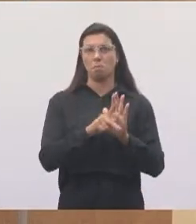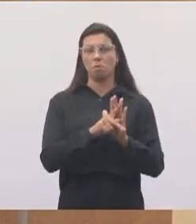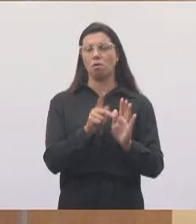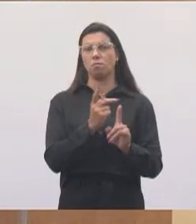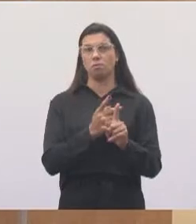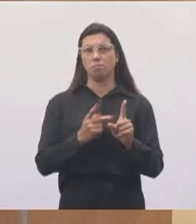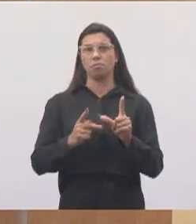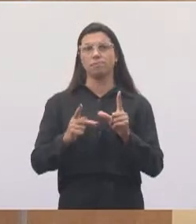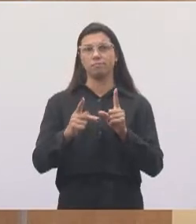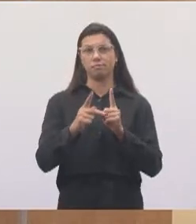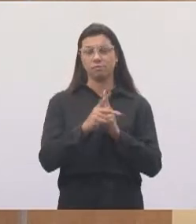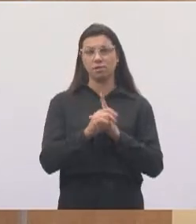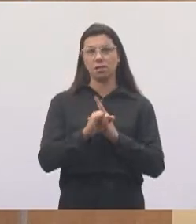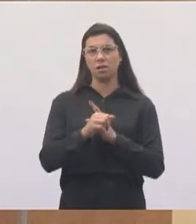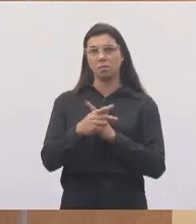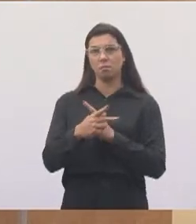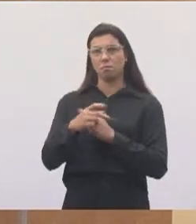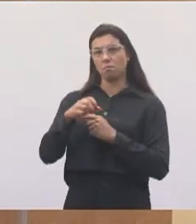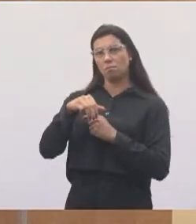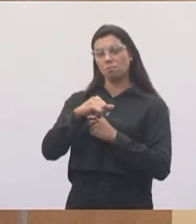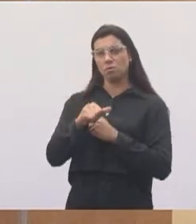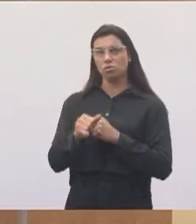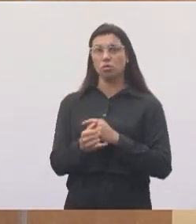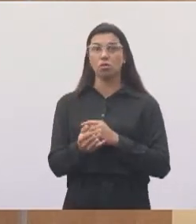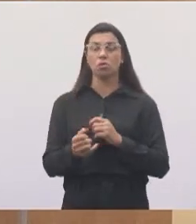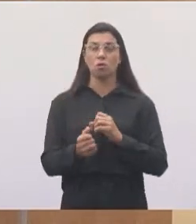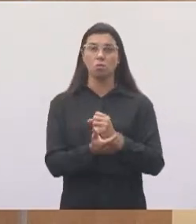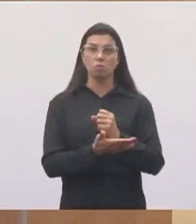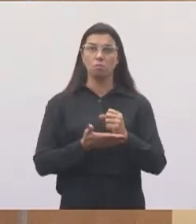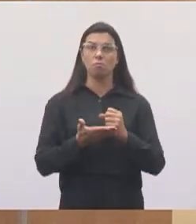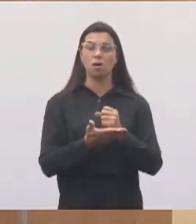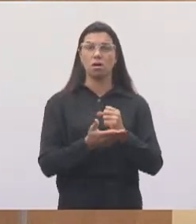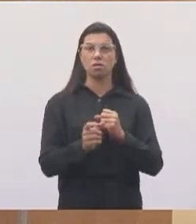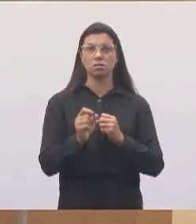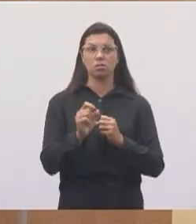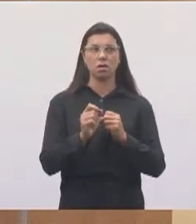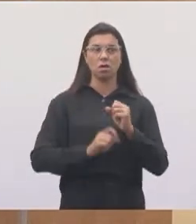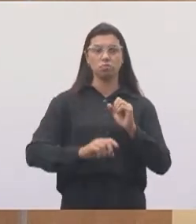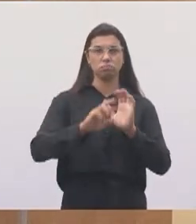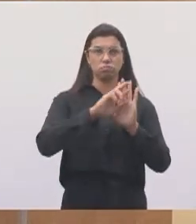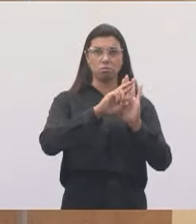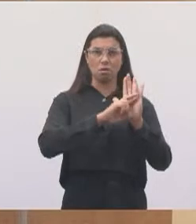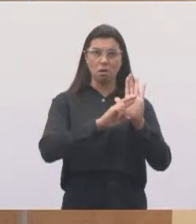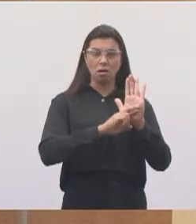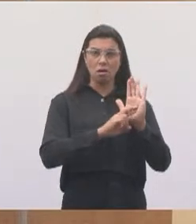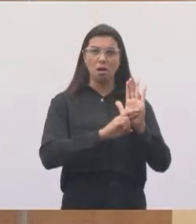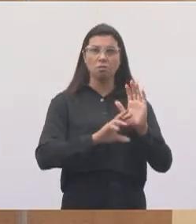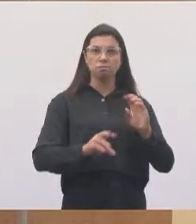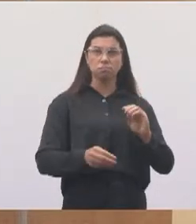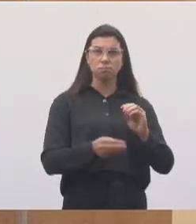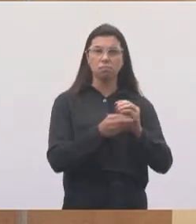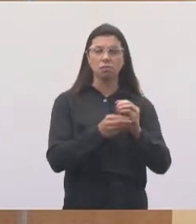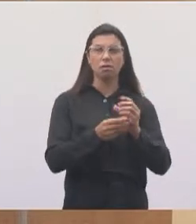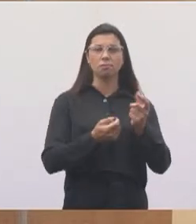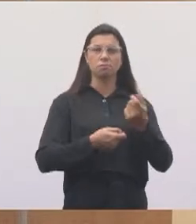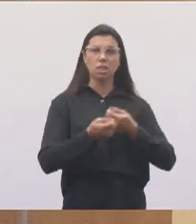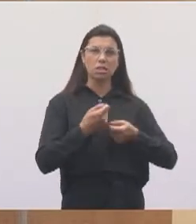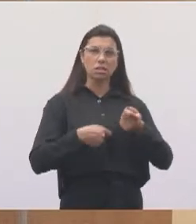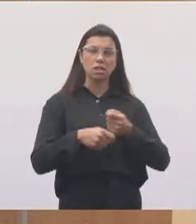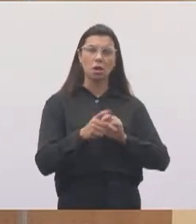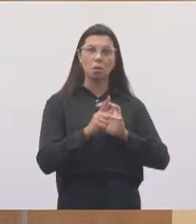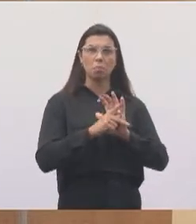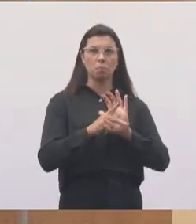previdência Instituto do município de Jacareí, com base em normas gerais de contabilidade